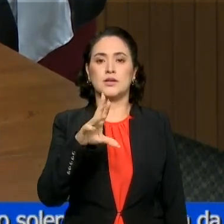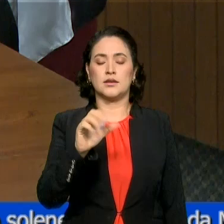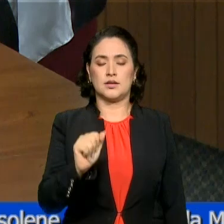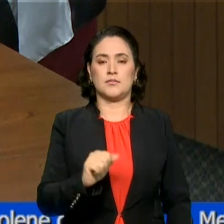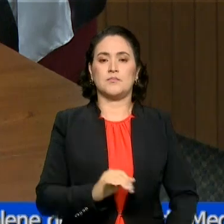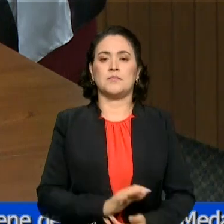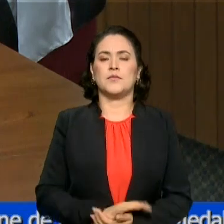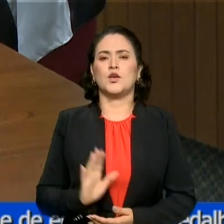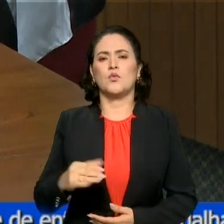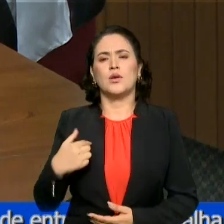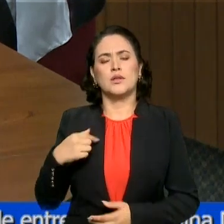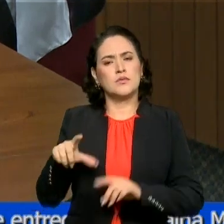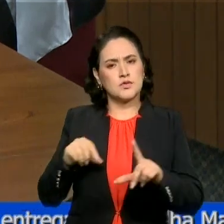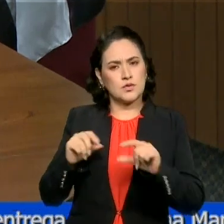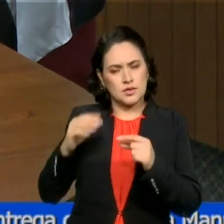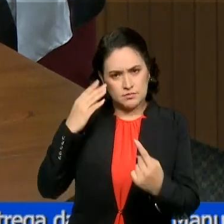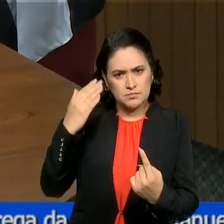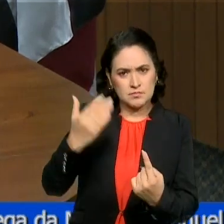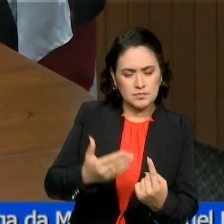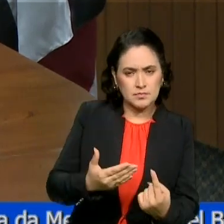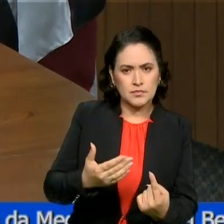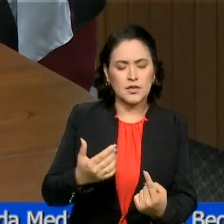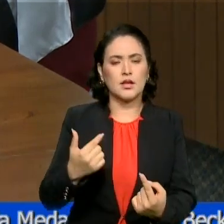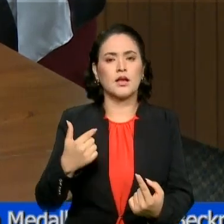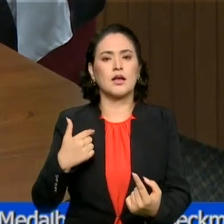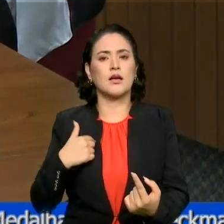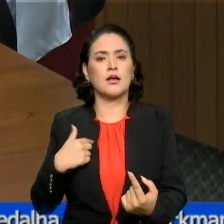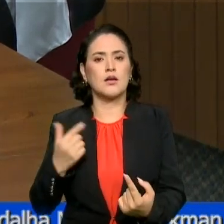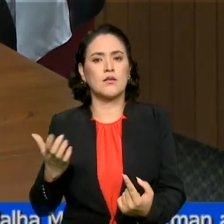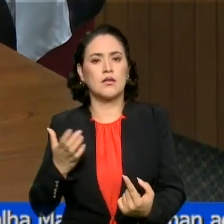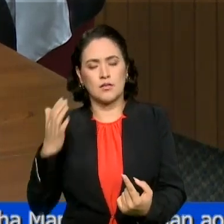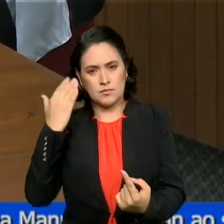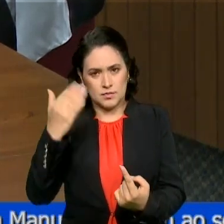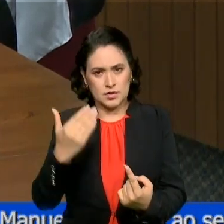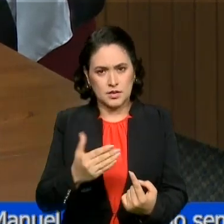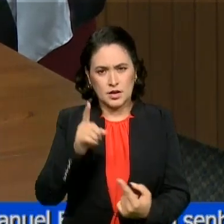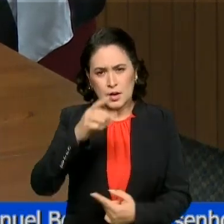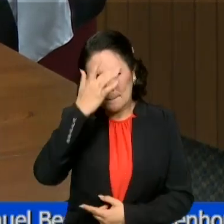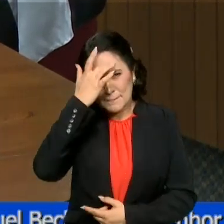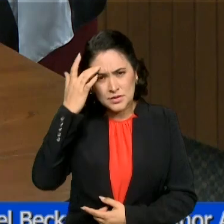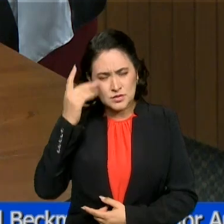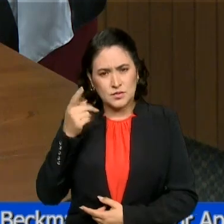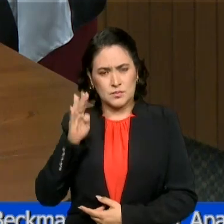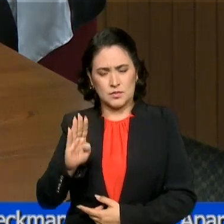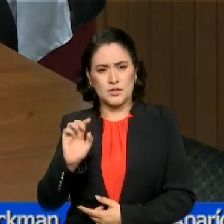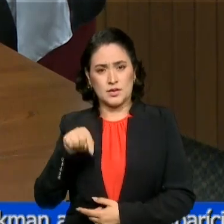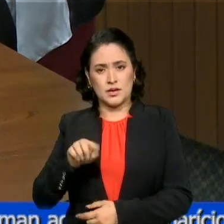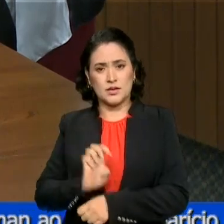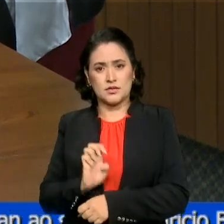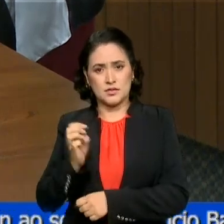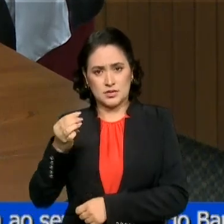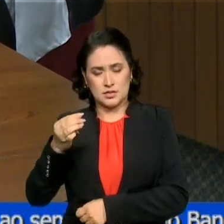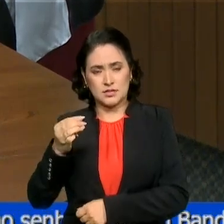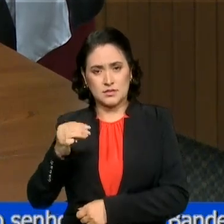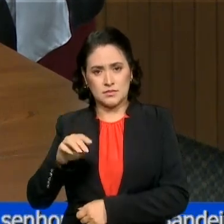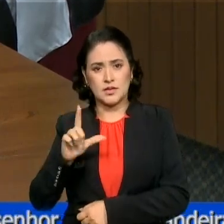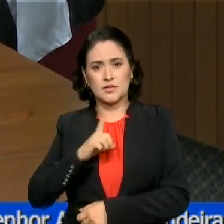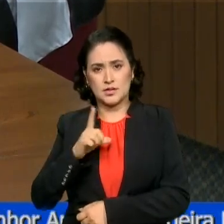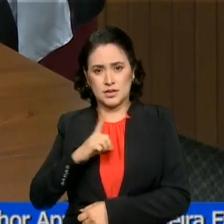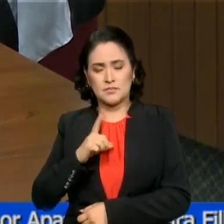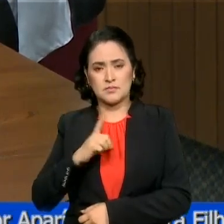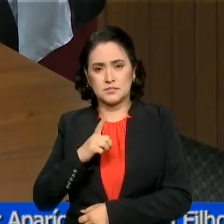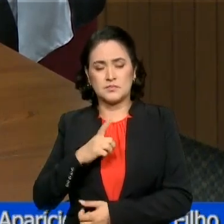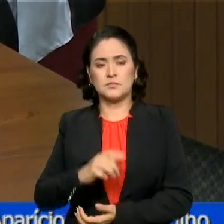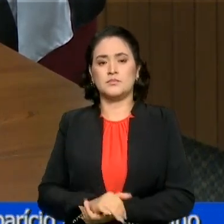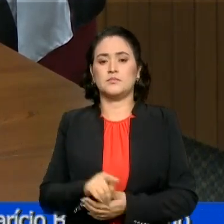fazer essa homenagem, eu gostaria de homenagear, além de um homem público que o nosso estado tem reconhecido, e esse